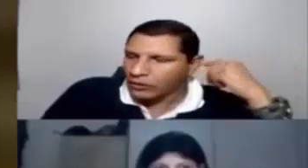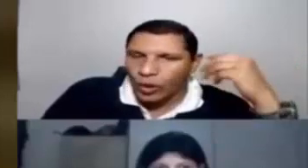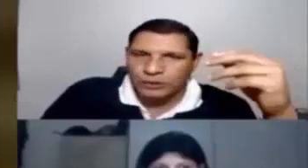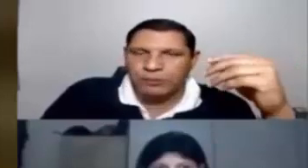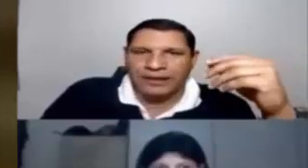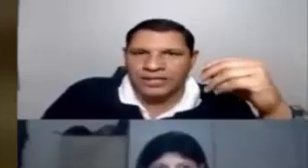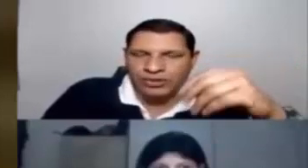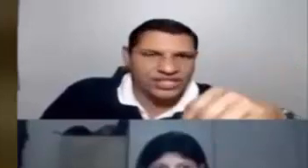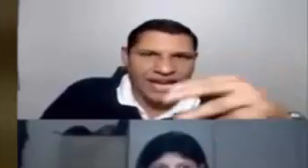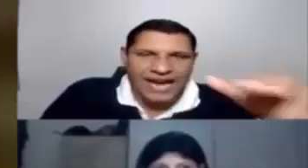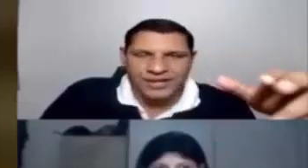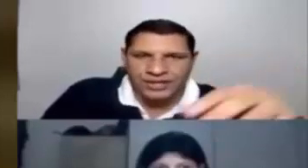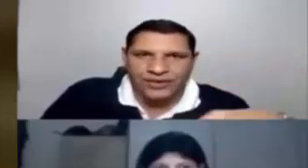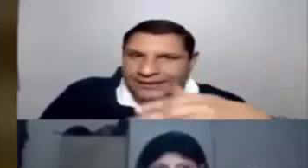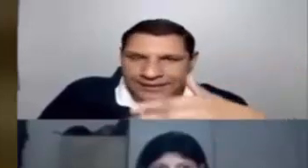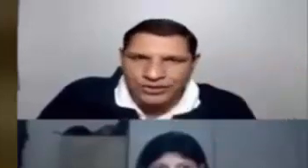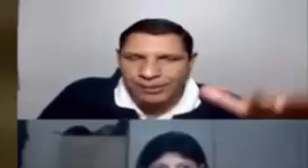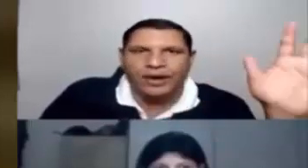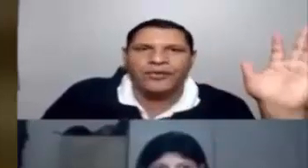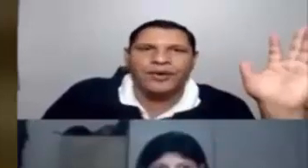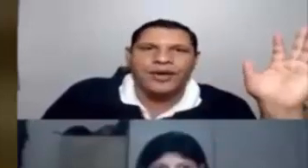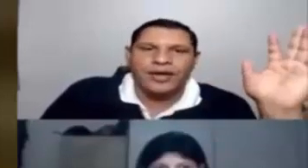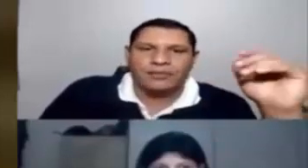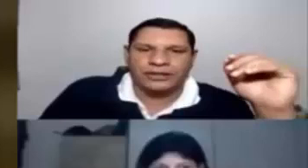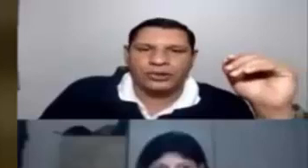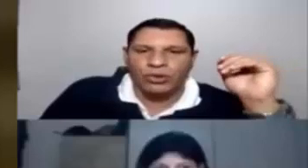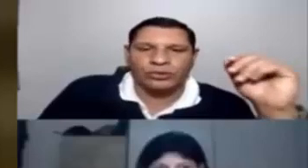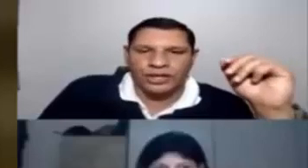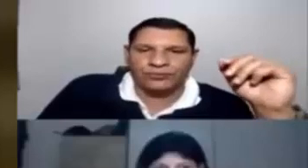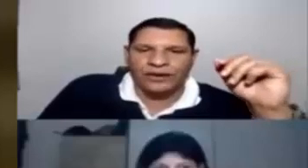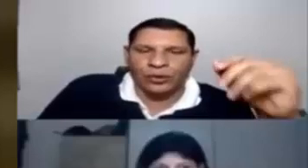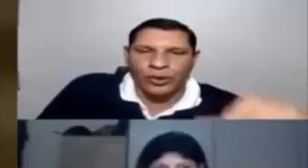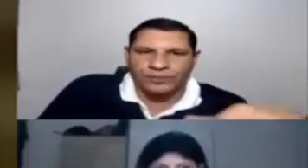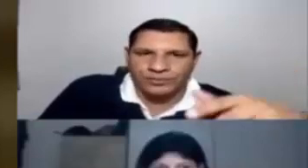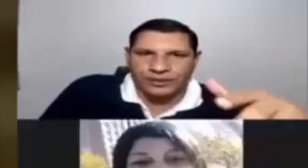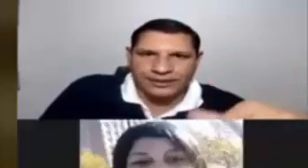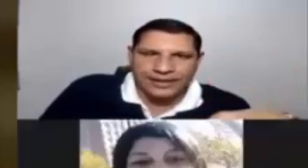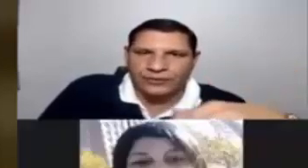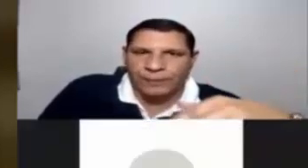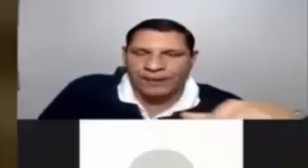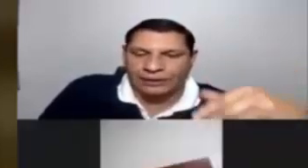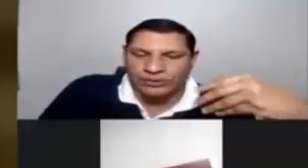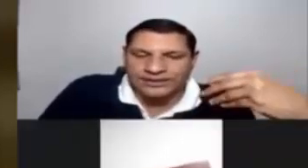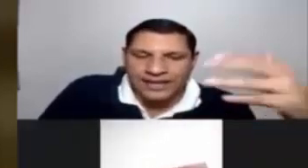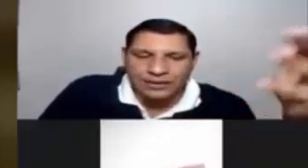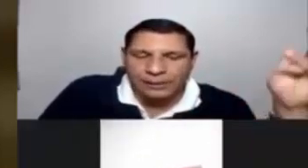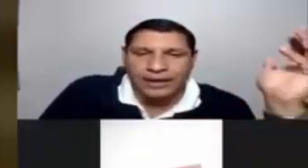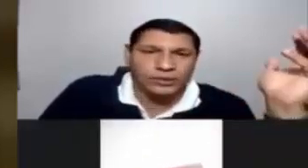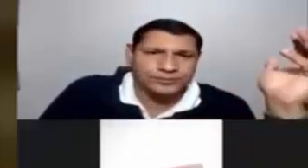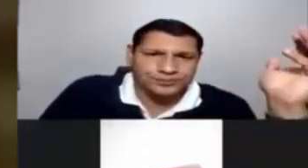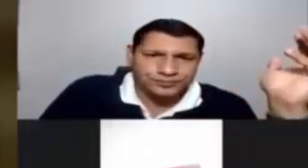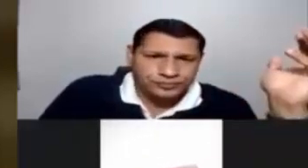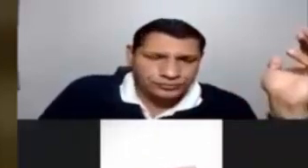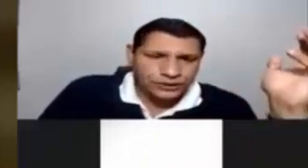Então, hoje, por uma questão de didática, a gente fala seio de Abraão. Mas quando o texto falou que ele foi para o seio de